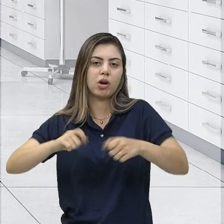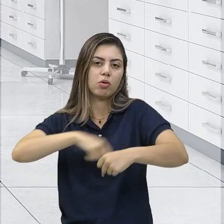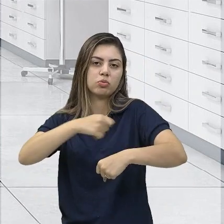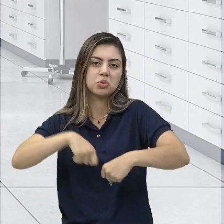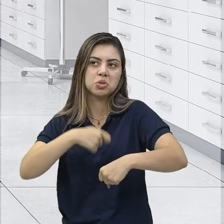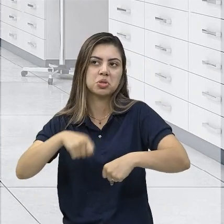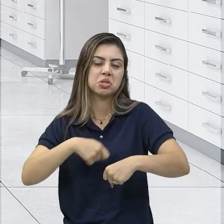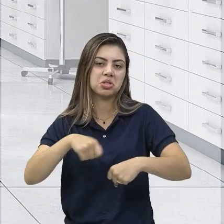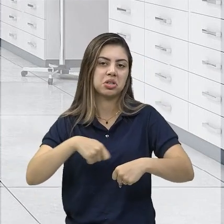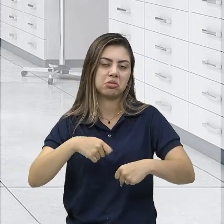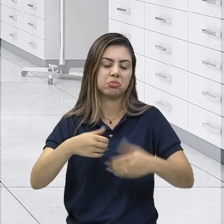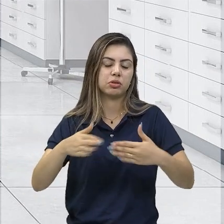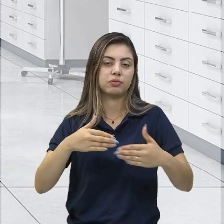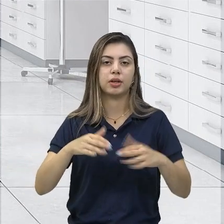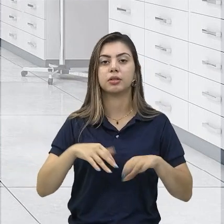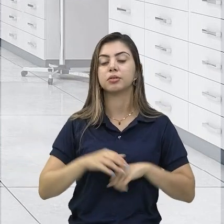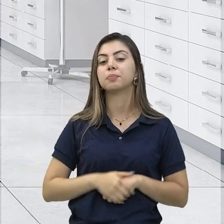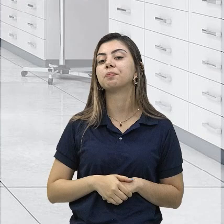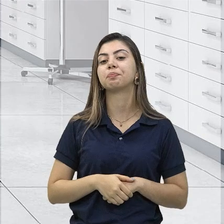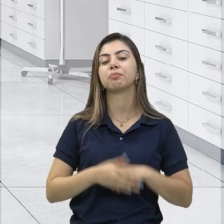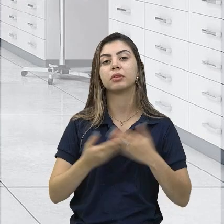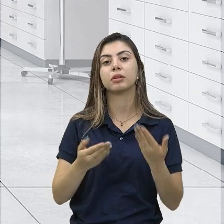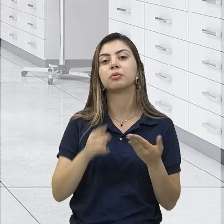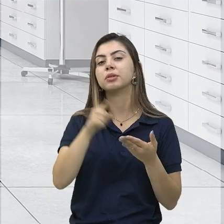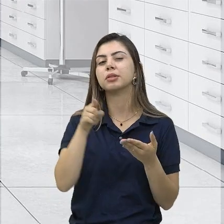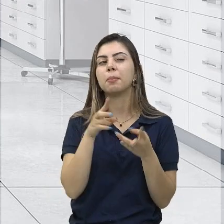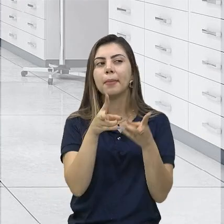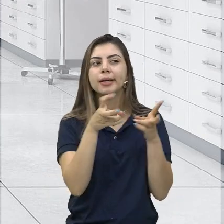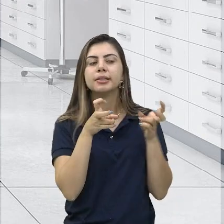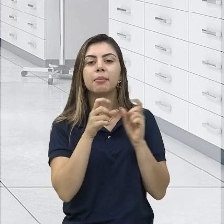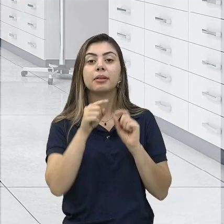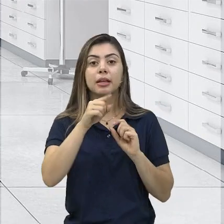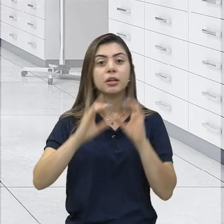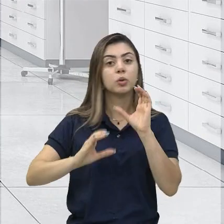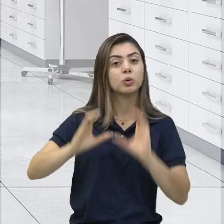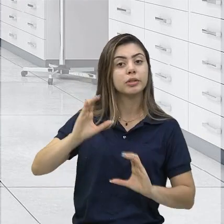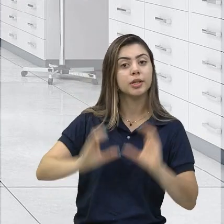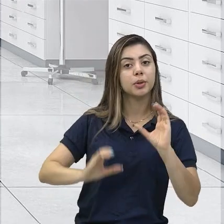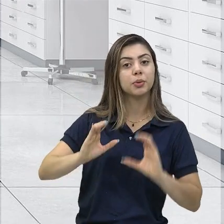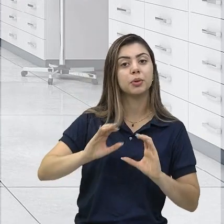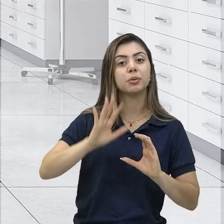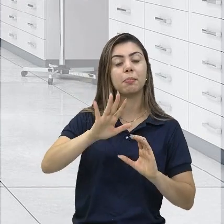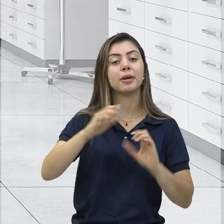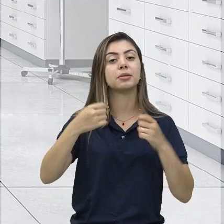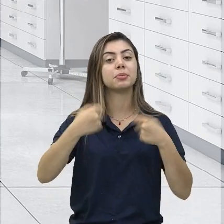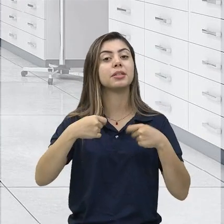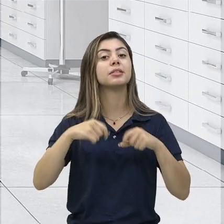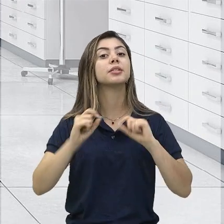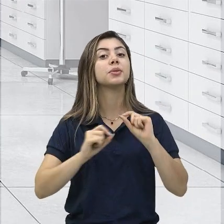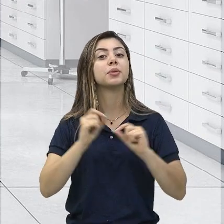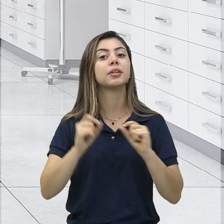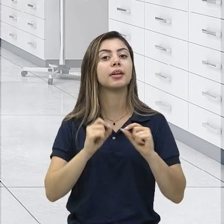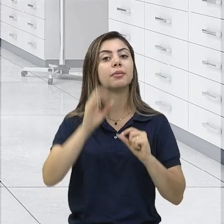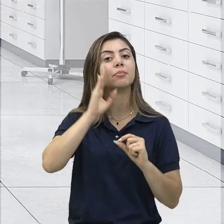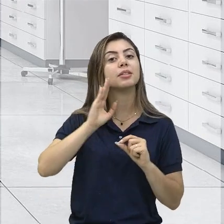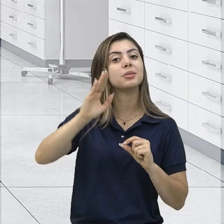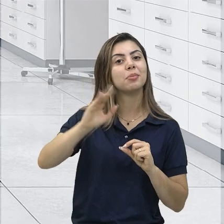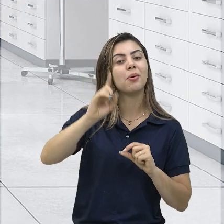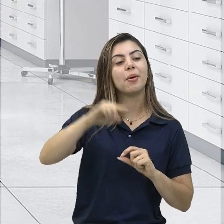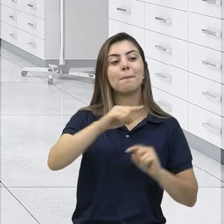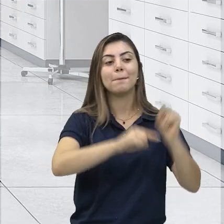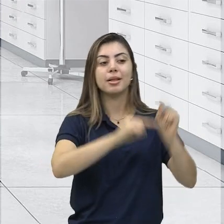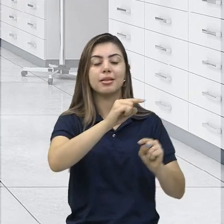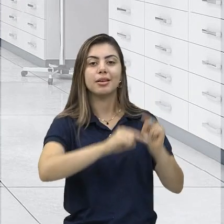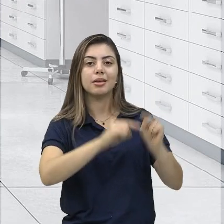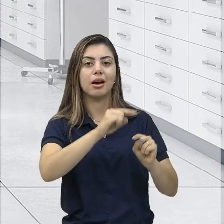vai ver o quê? Para você ter um circuito, eu preciso ter os dispositivos elétricos. E agora sim que eu